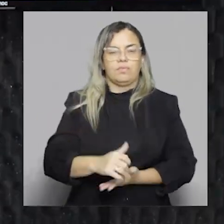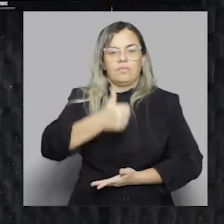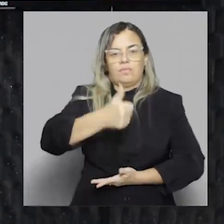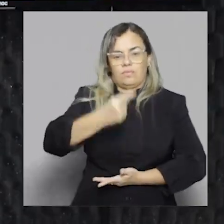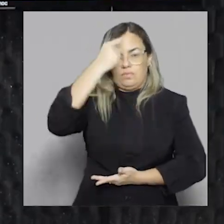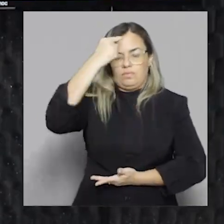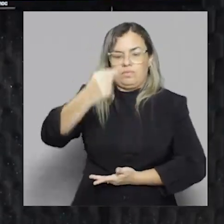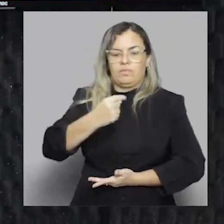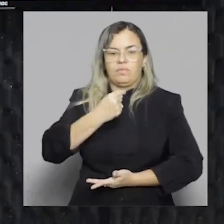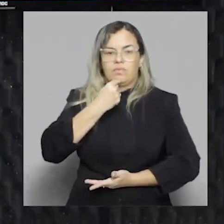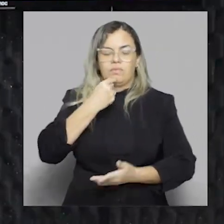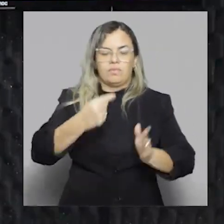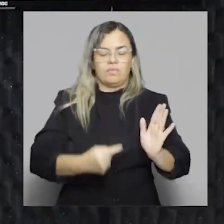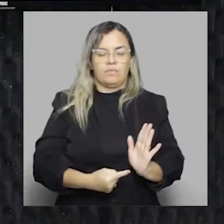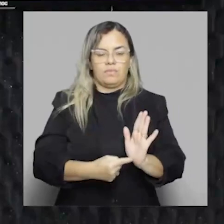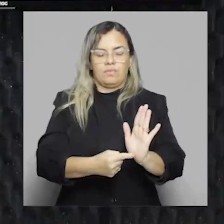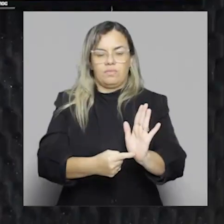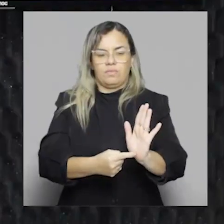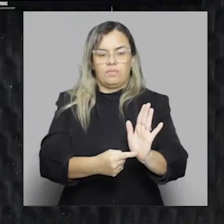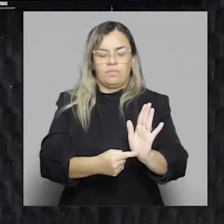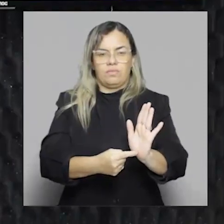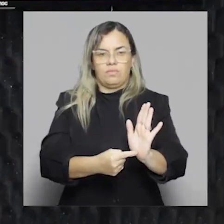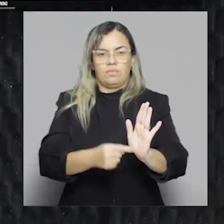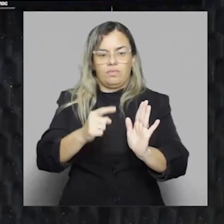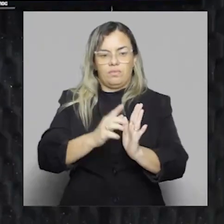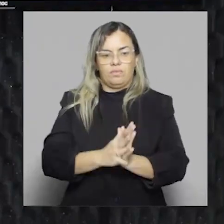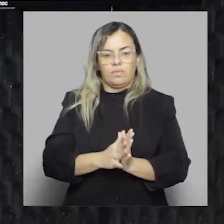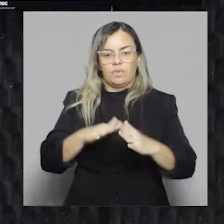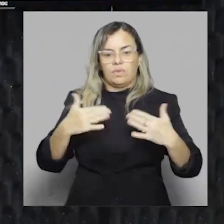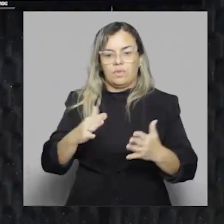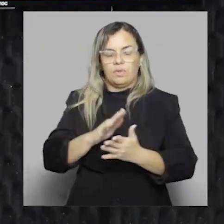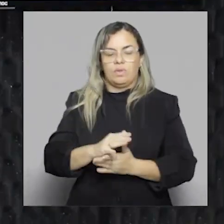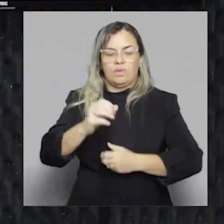colocar as situações para vocês. Qual foi a data que eu disse que a obra foi feita?